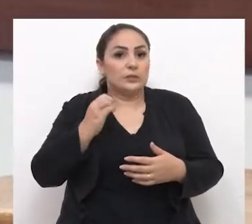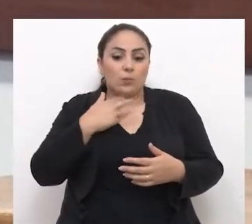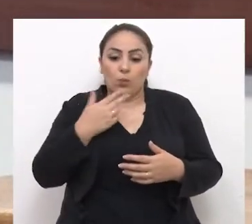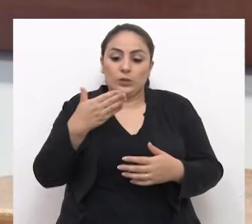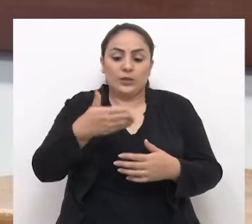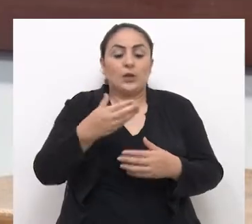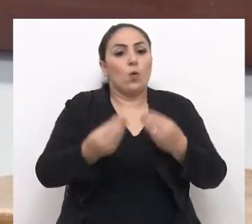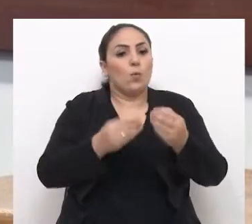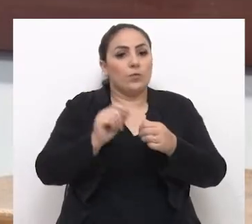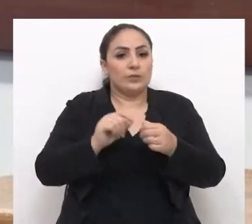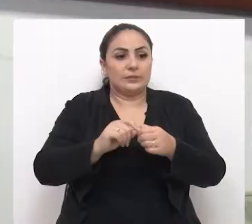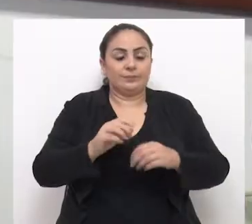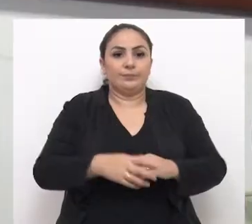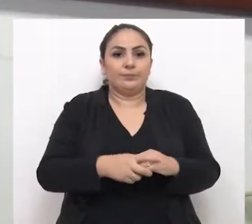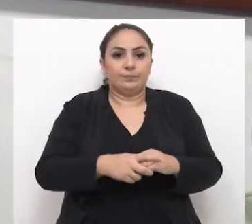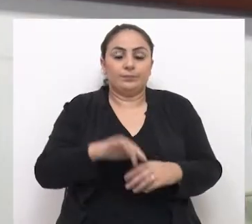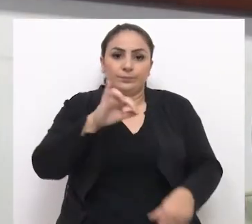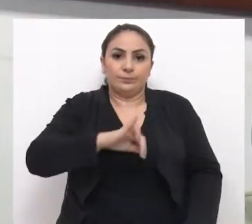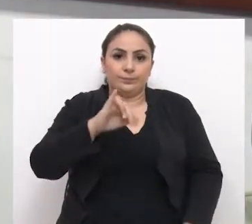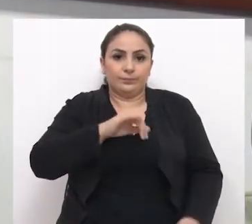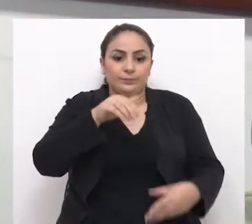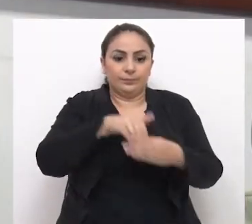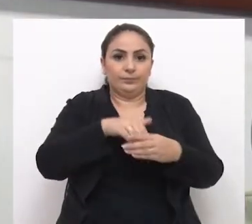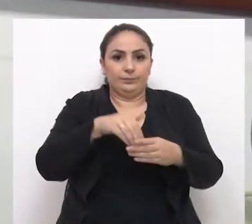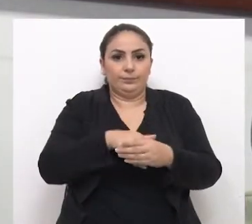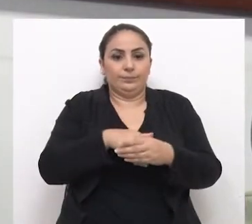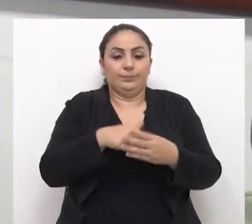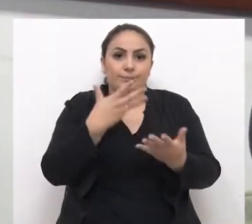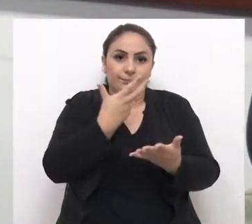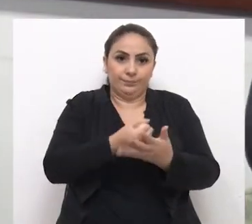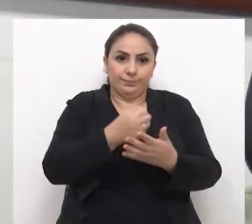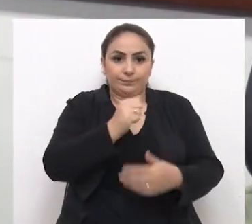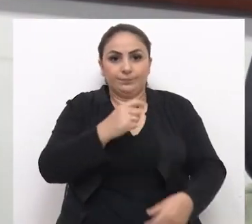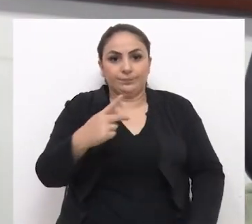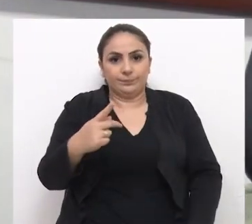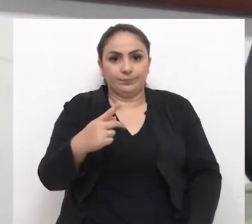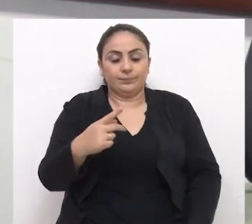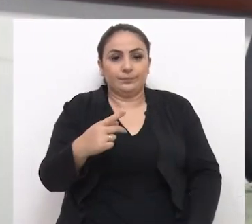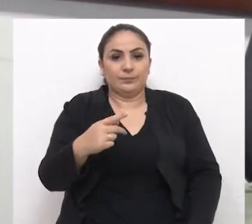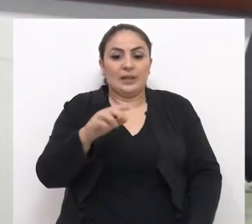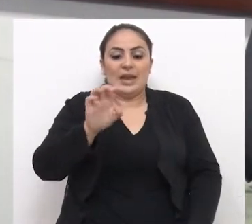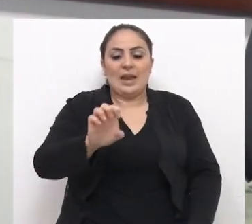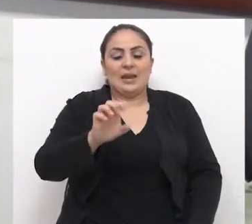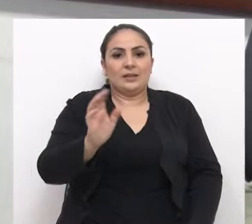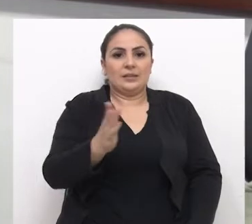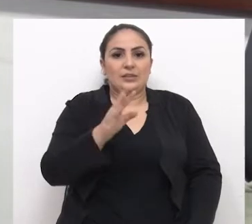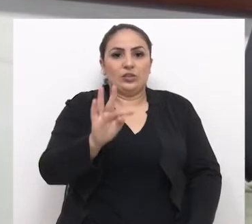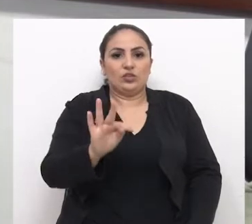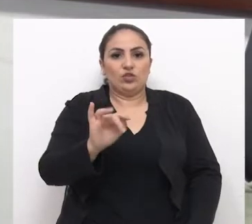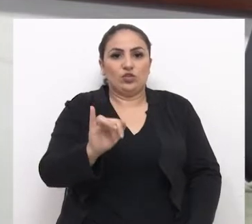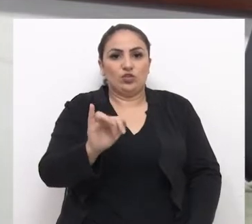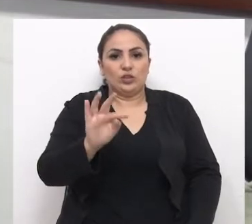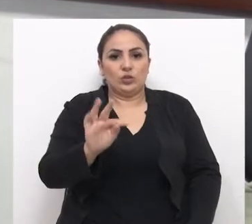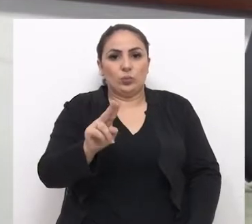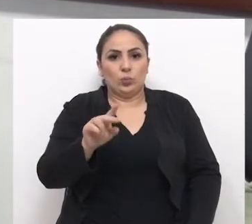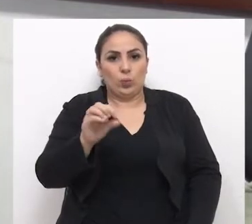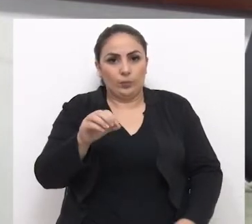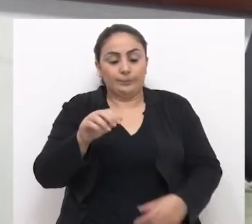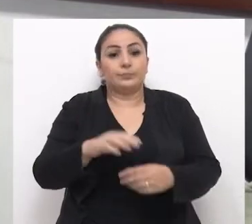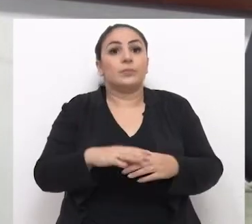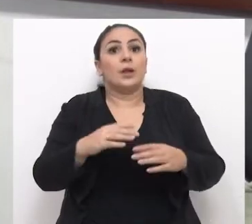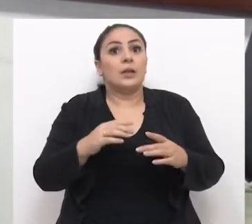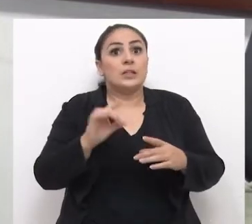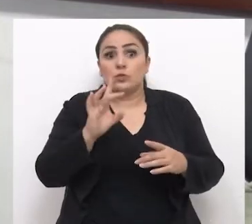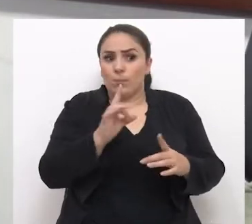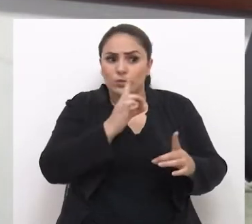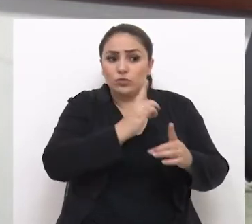e como fazê-la. É importante que o eleitor baixe o aplicativo do e-Títulos para não só